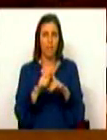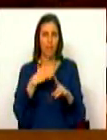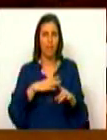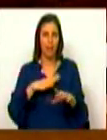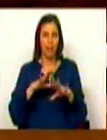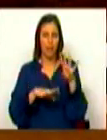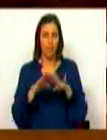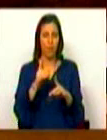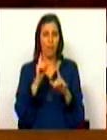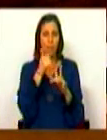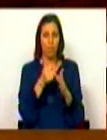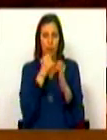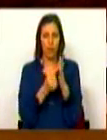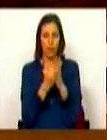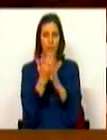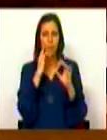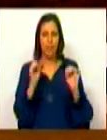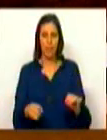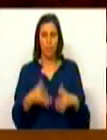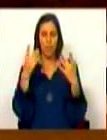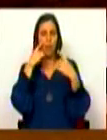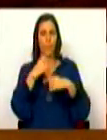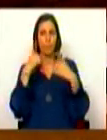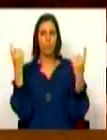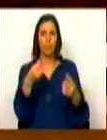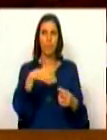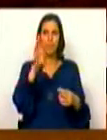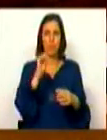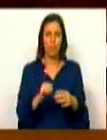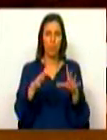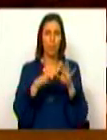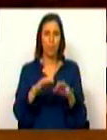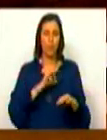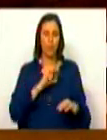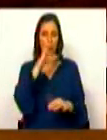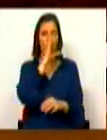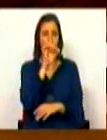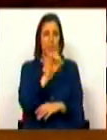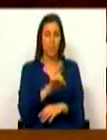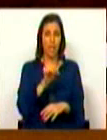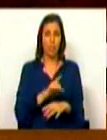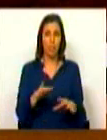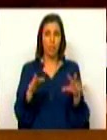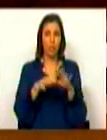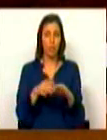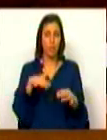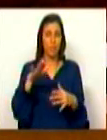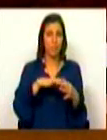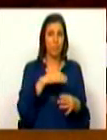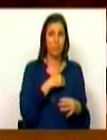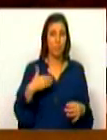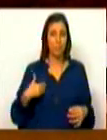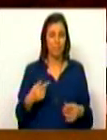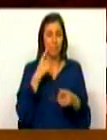pretende fazer às boas medidas e às prioridades anunciadas pelo Partido Socialista e pelo Sr. Primeiro-Ministro relativamente à área da saúde